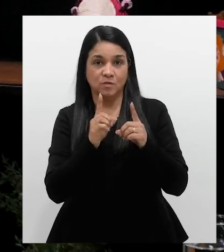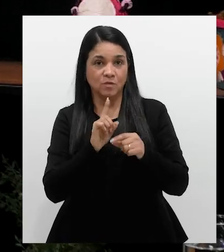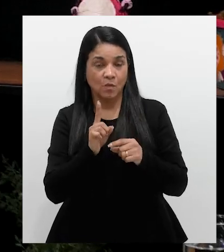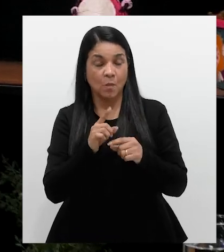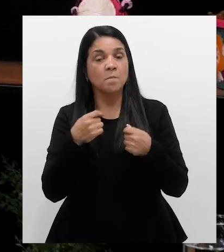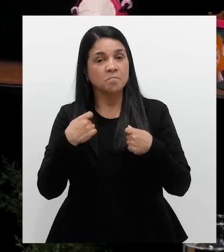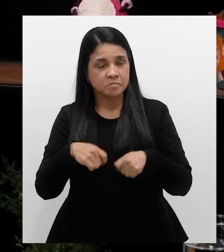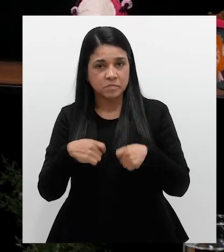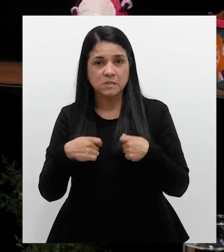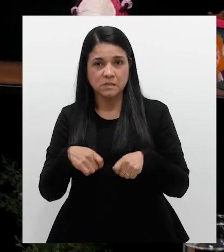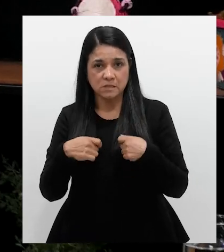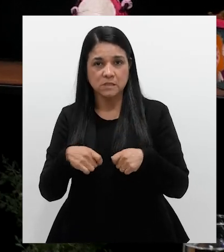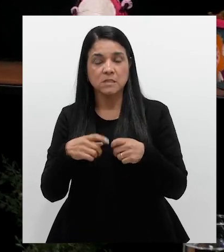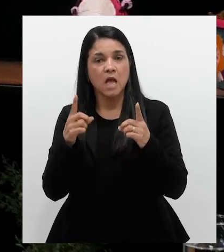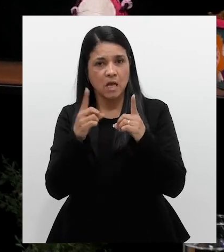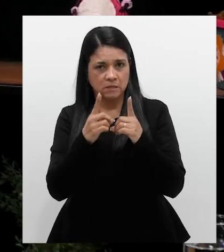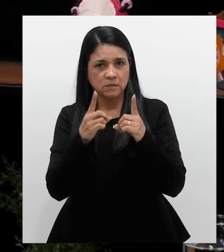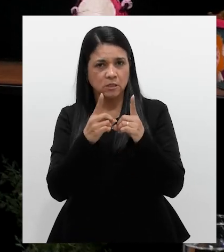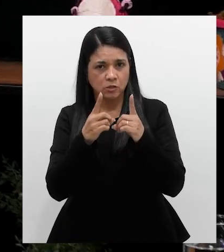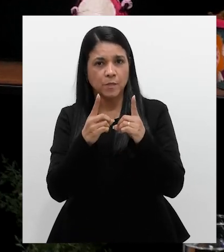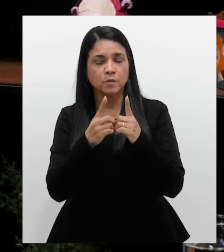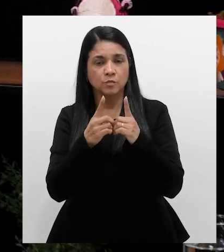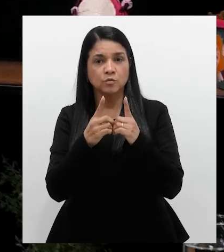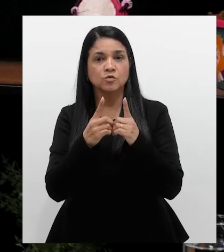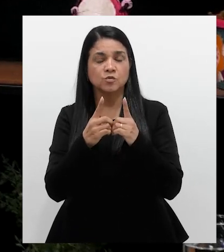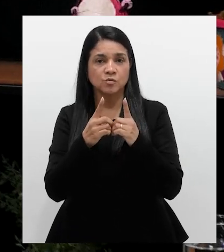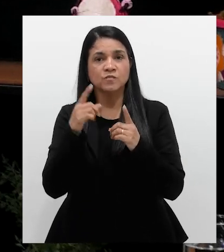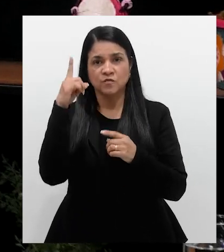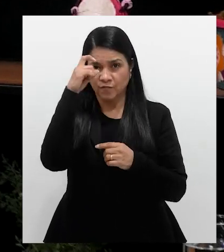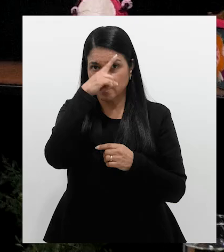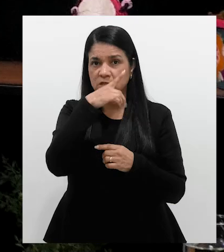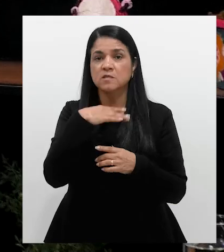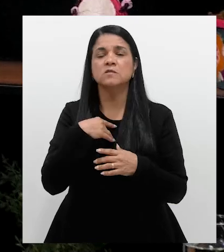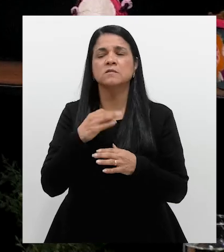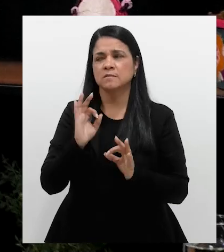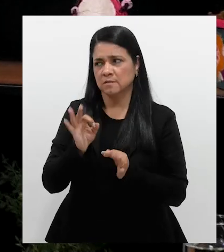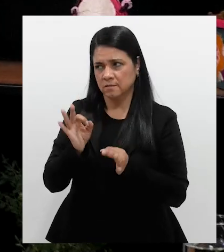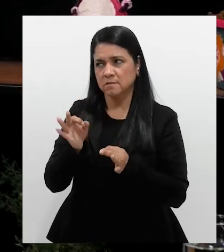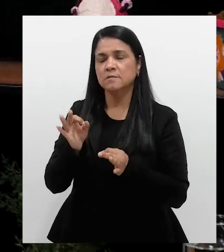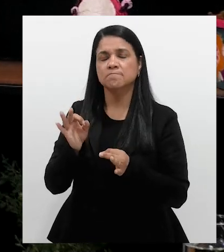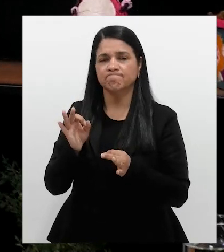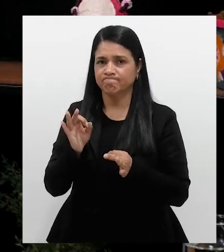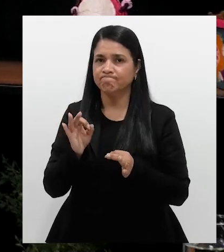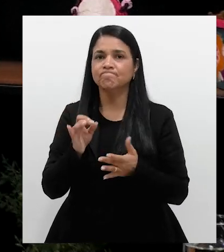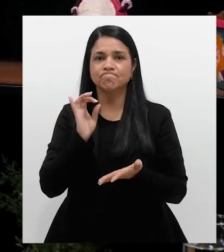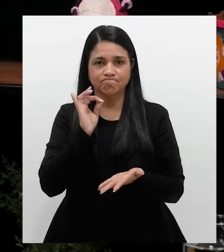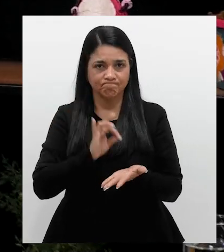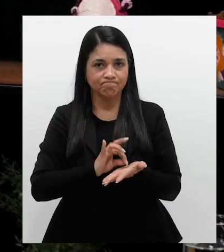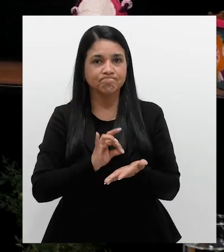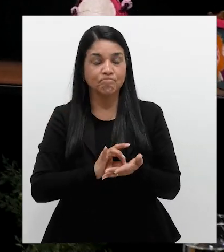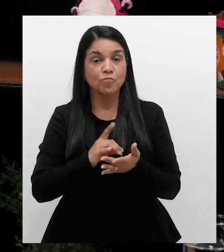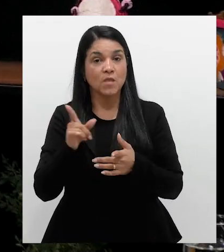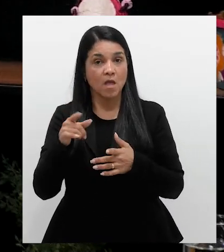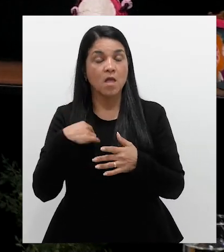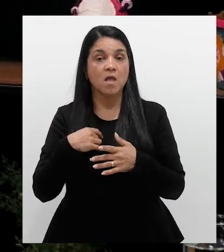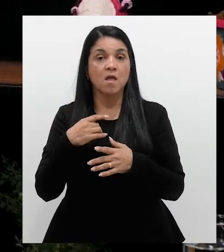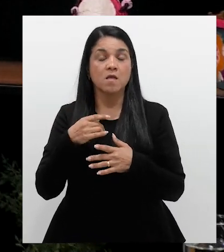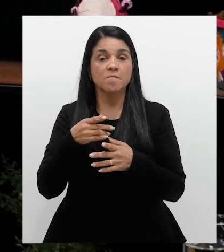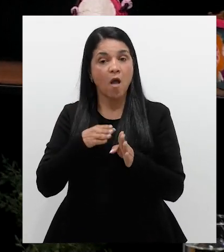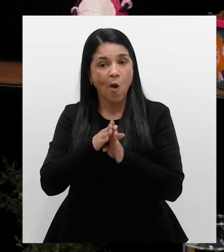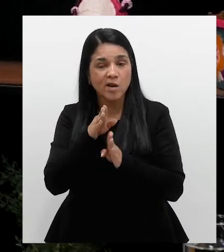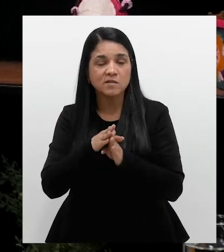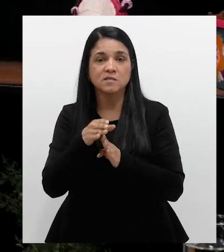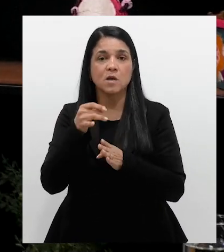O senhor acha que também tem que ter um atendimento de alta complexidade? Com certeza, Vicente. Como eu falei aqui, a prevenção